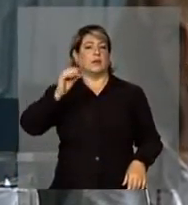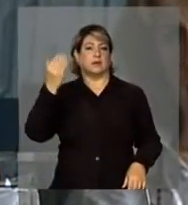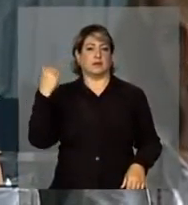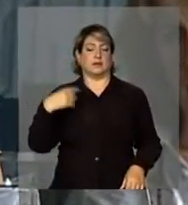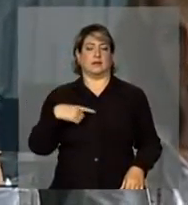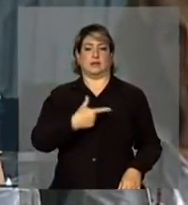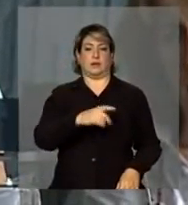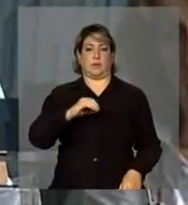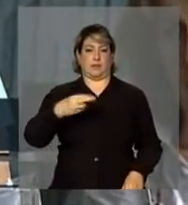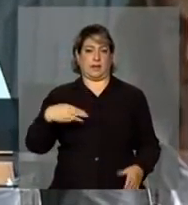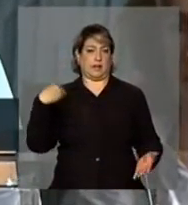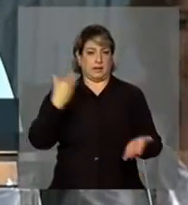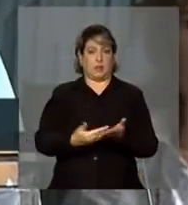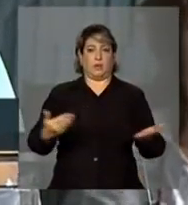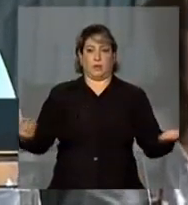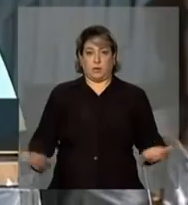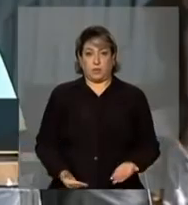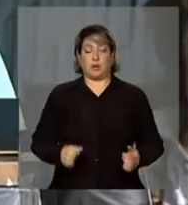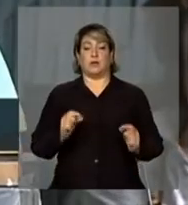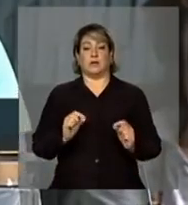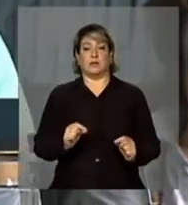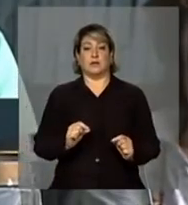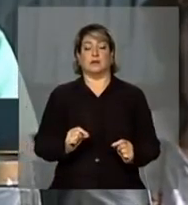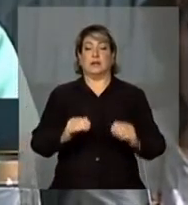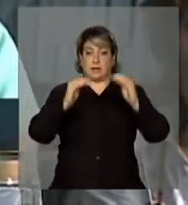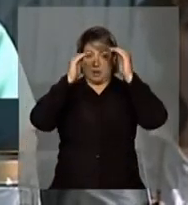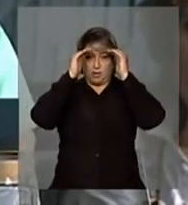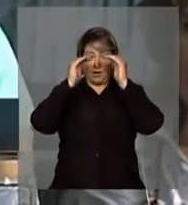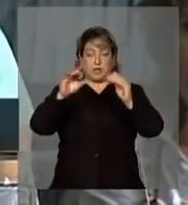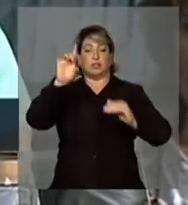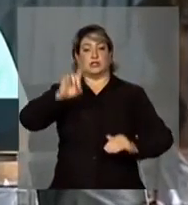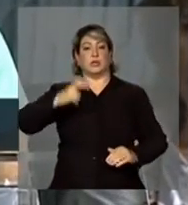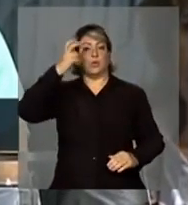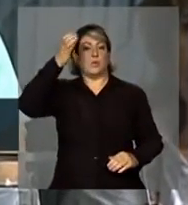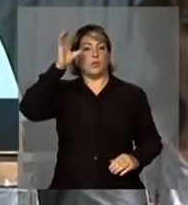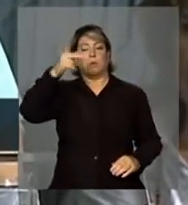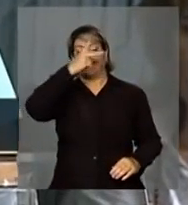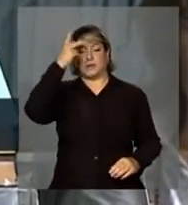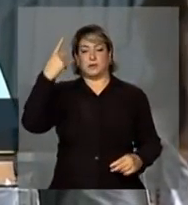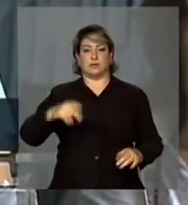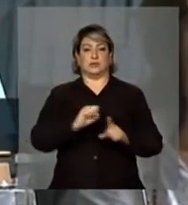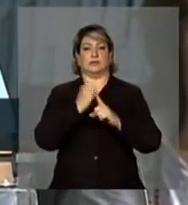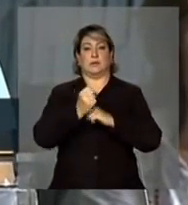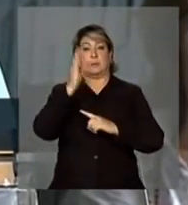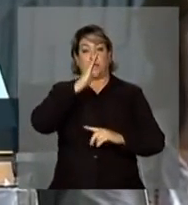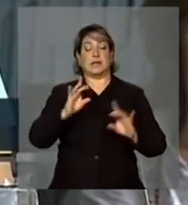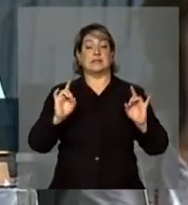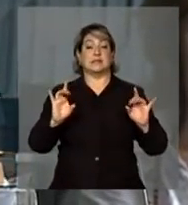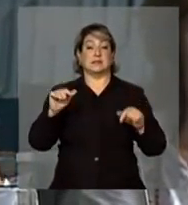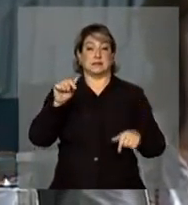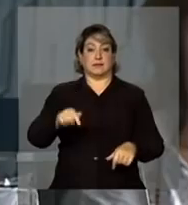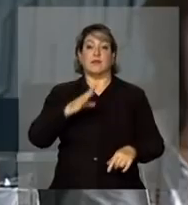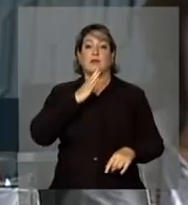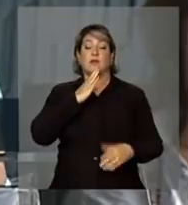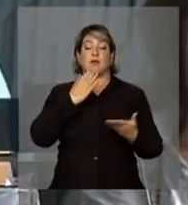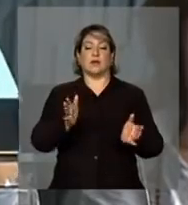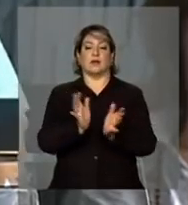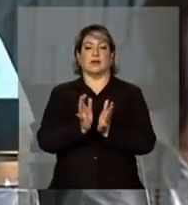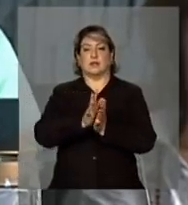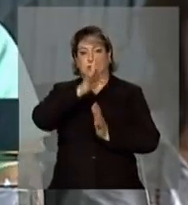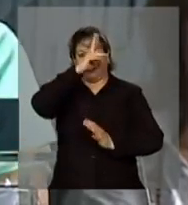né, vem trabalhando no sentido de reconhecer os direitos culturais da sociedade brasileira. Em especial, esse reconhecimento no campo da